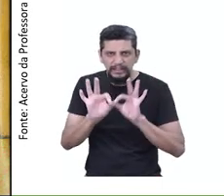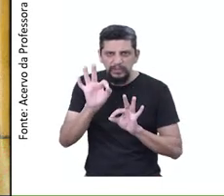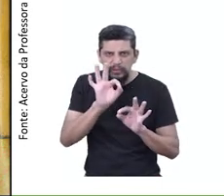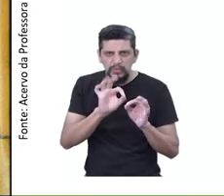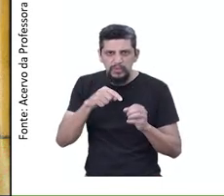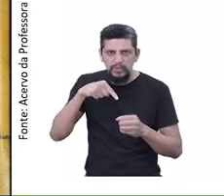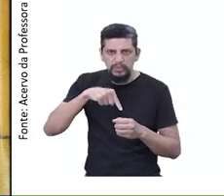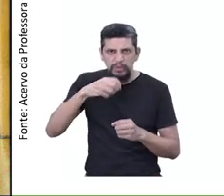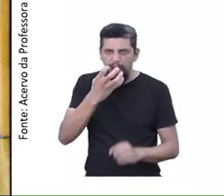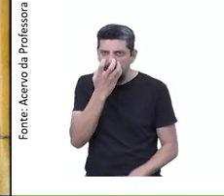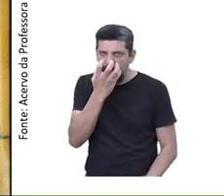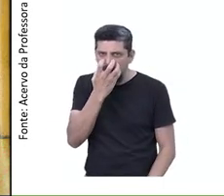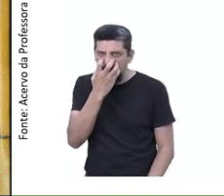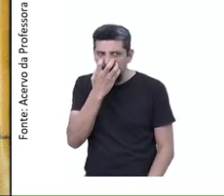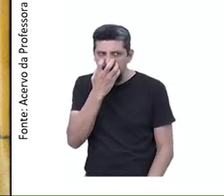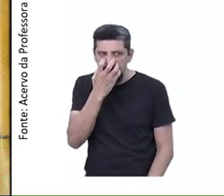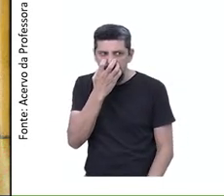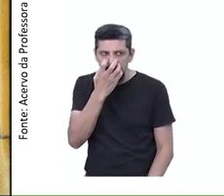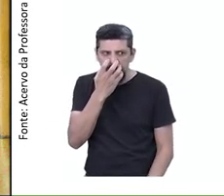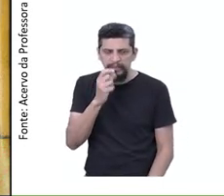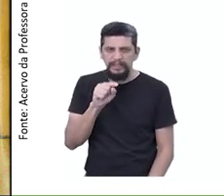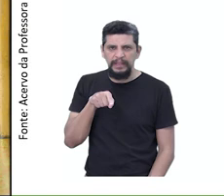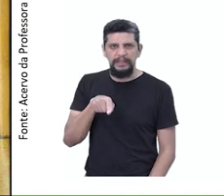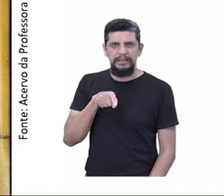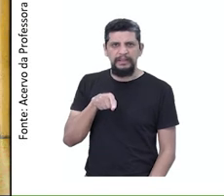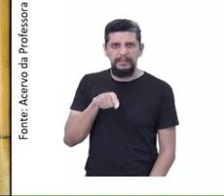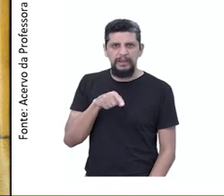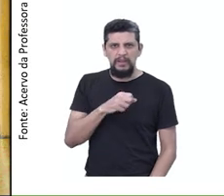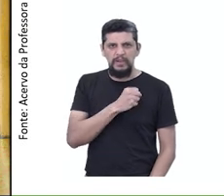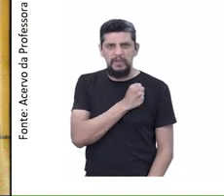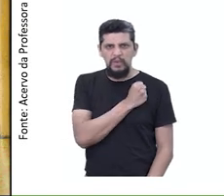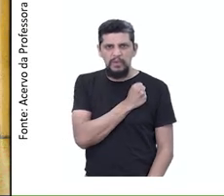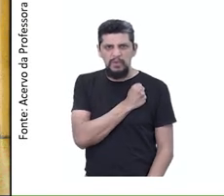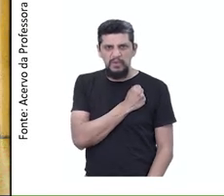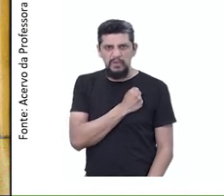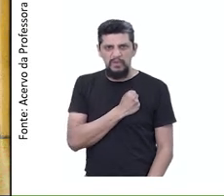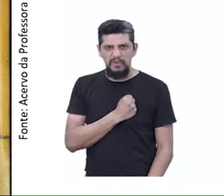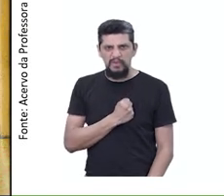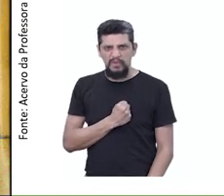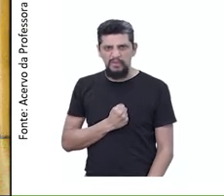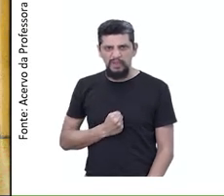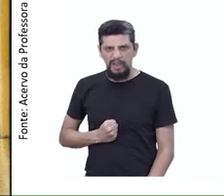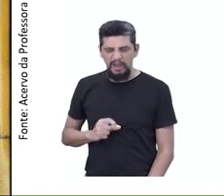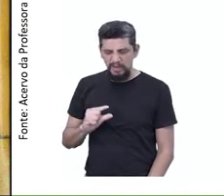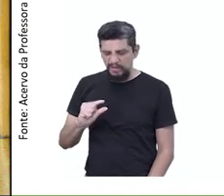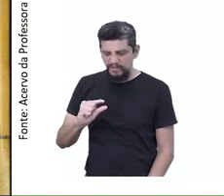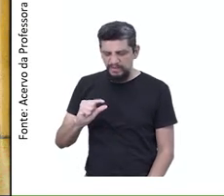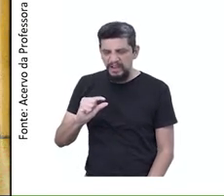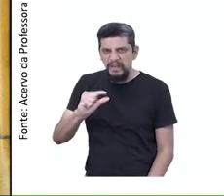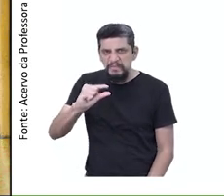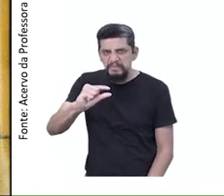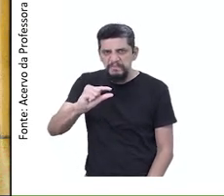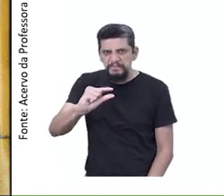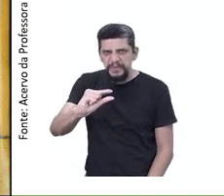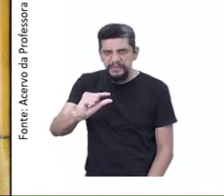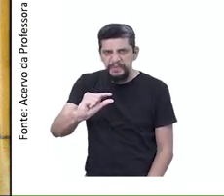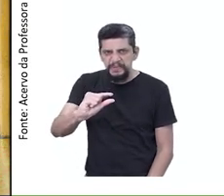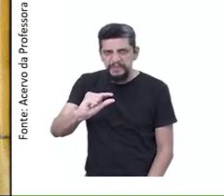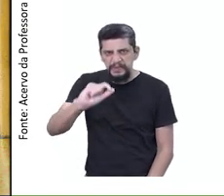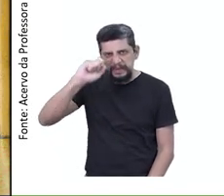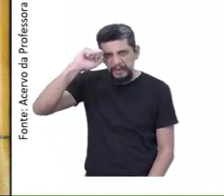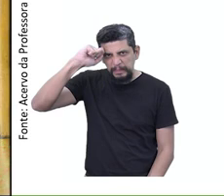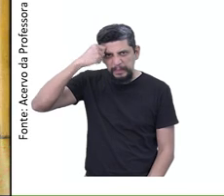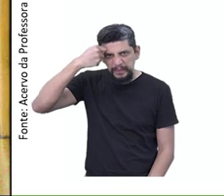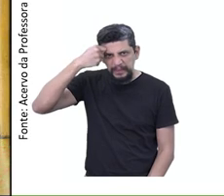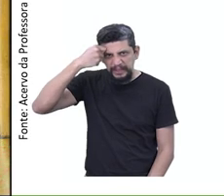João Valentão e plink, um cocôzinho preto e bem